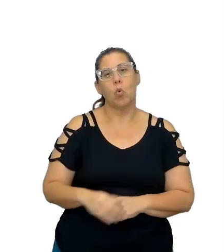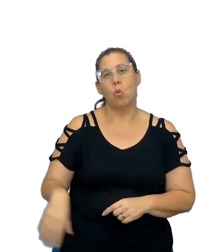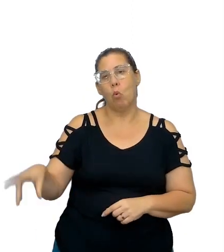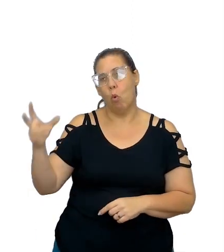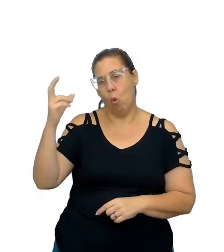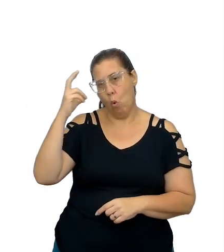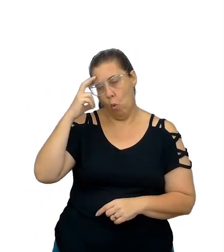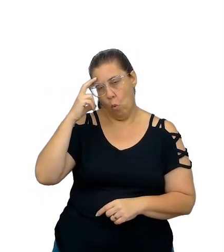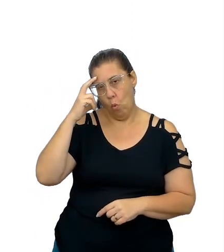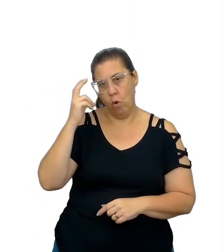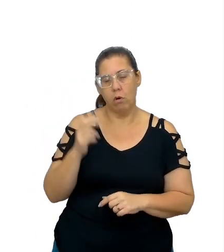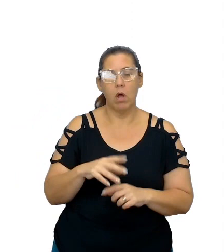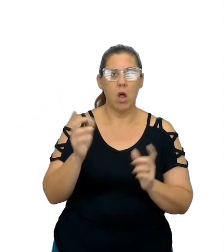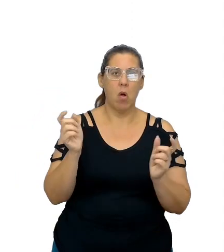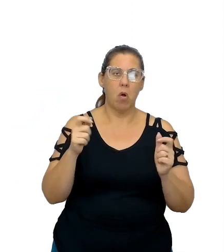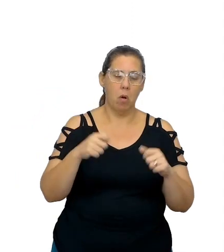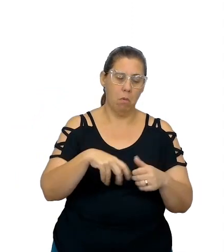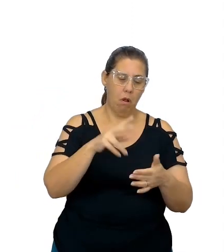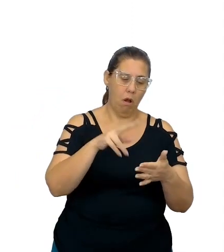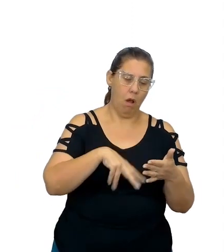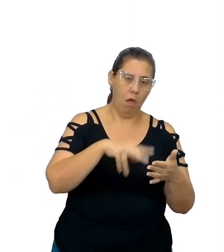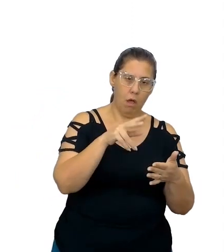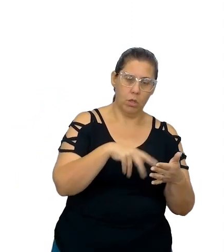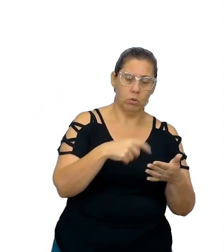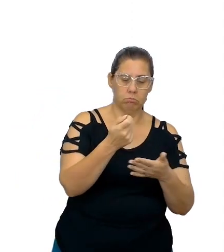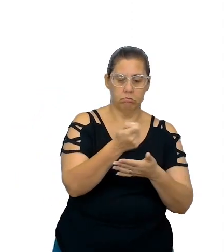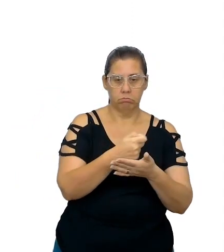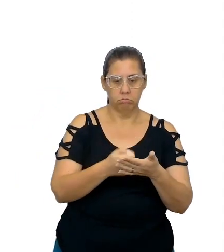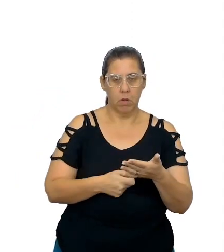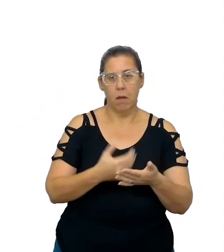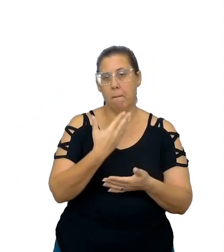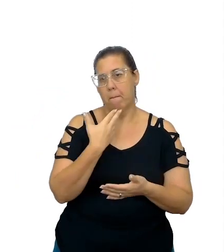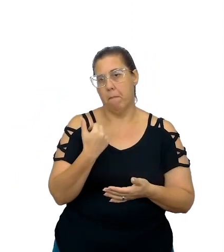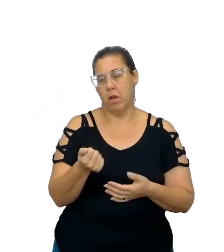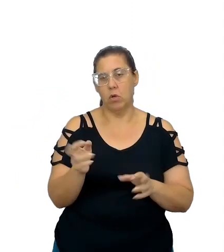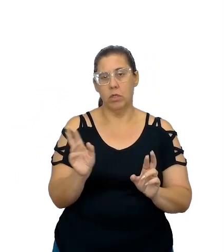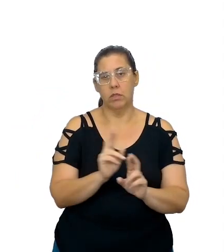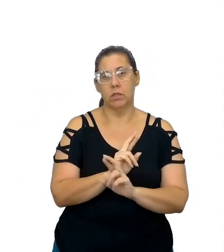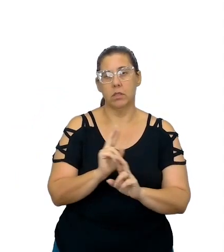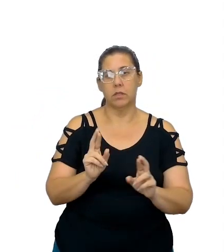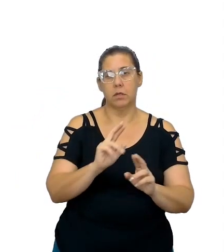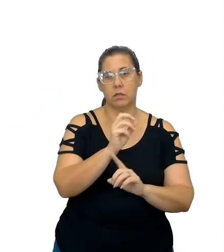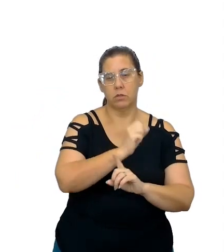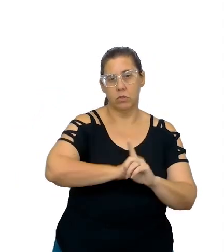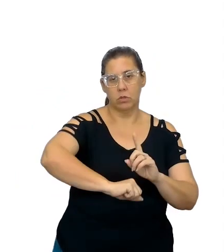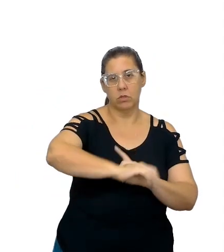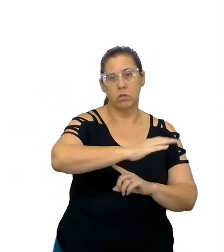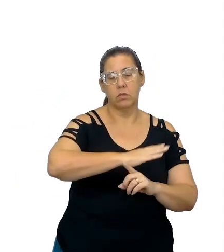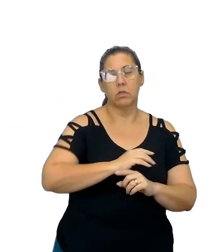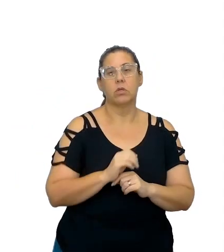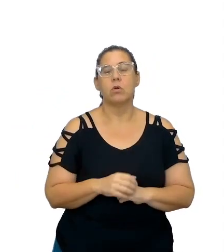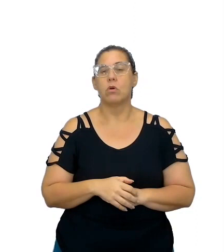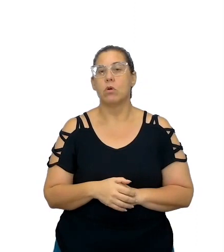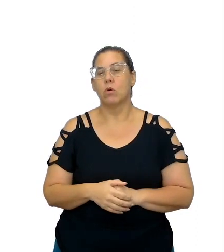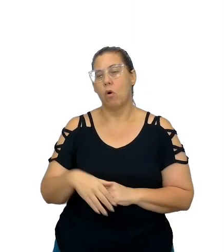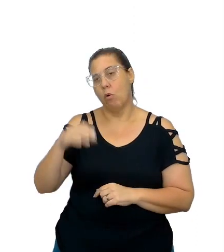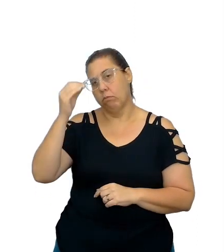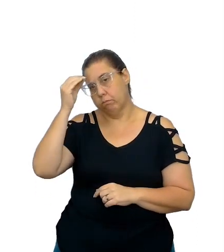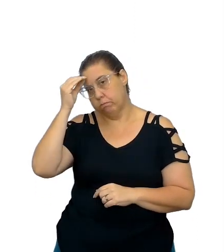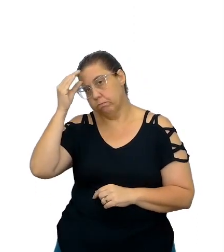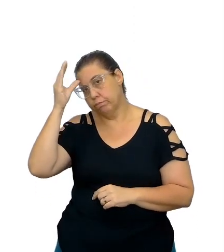a otimização das competências leitora e escritora, a melhoria das relações sociais, o conhecimento